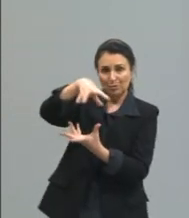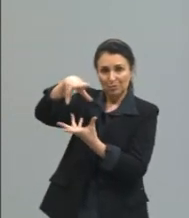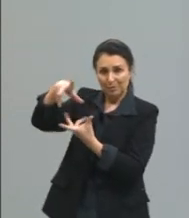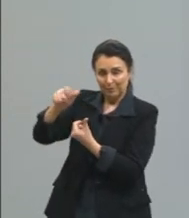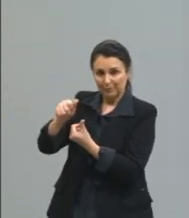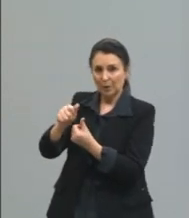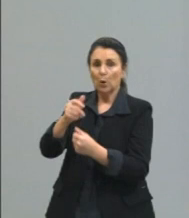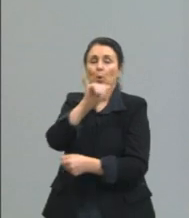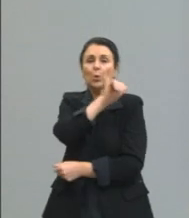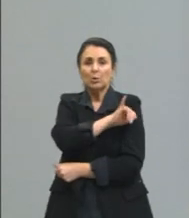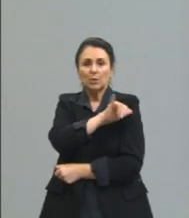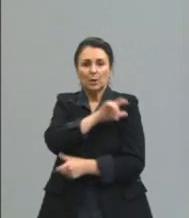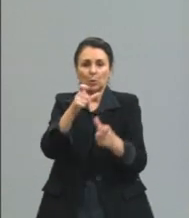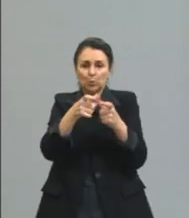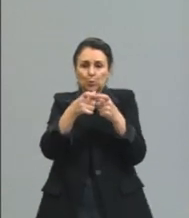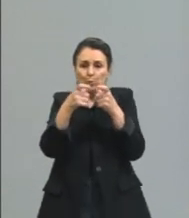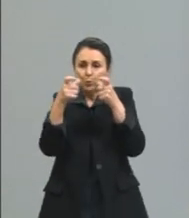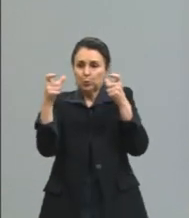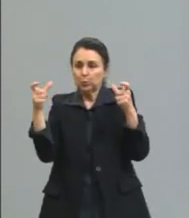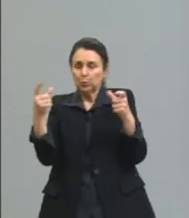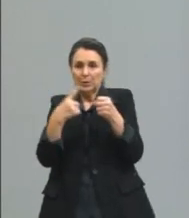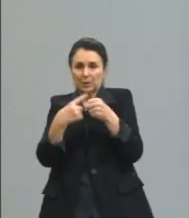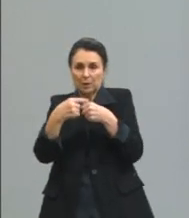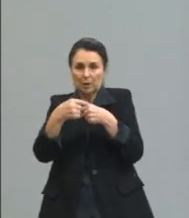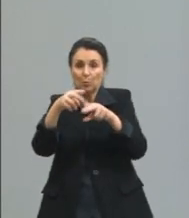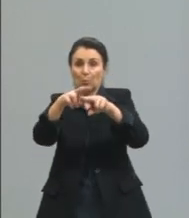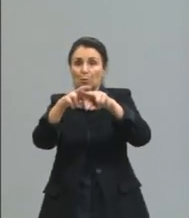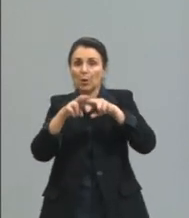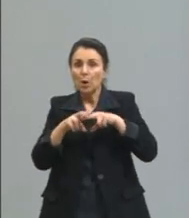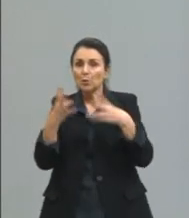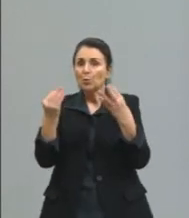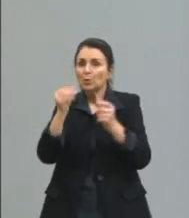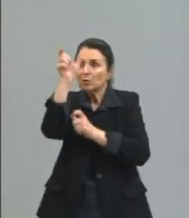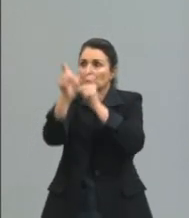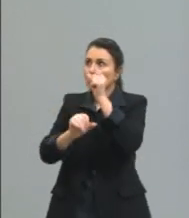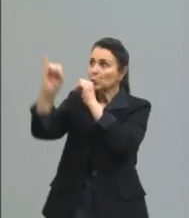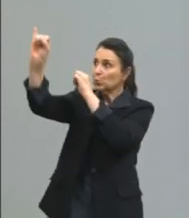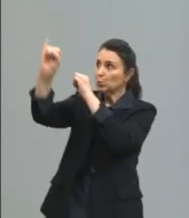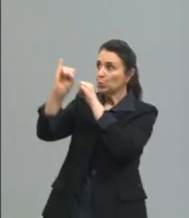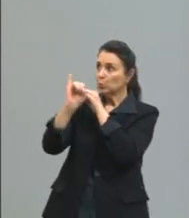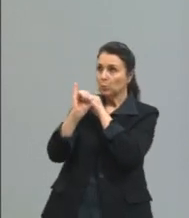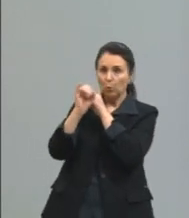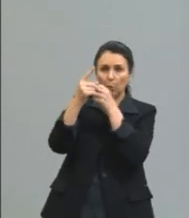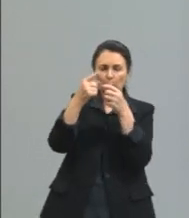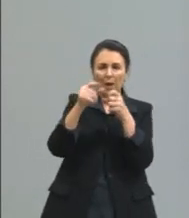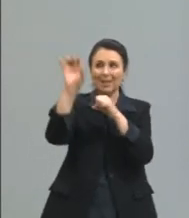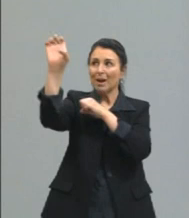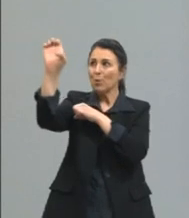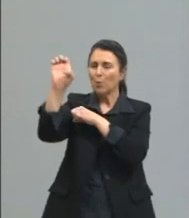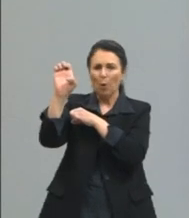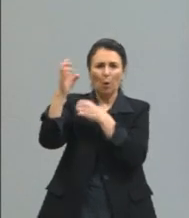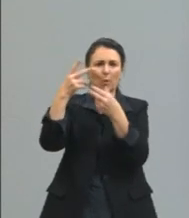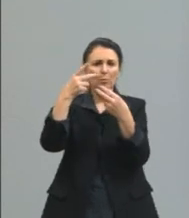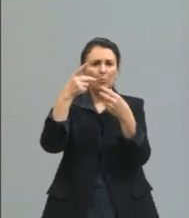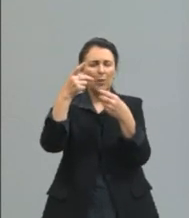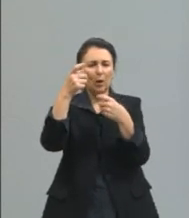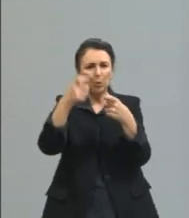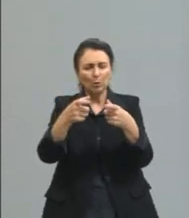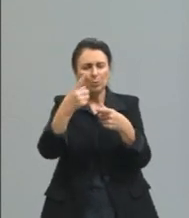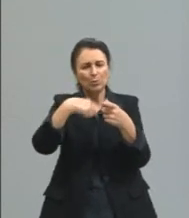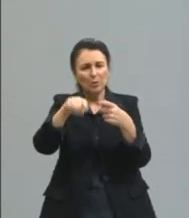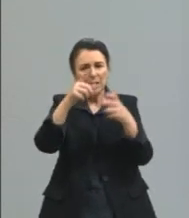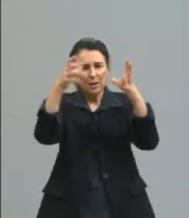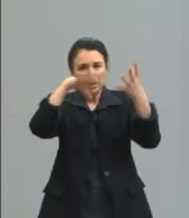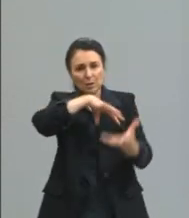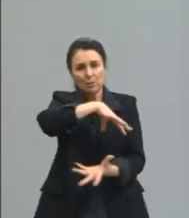nessa época, se deu em grande parte por imigrantes, né, essa população da cidade que cresceu. Mas a revolta não era uma tática